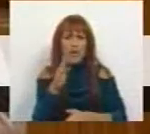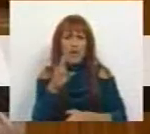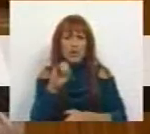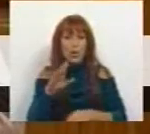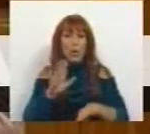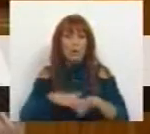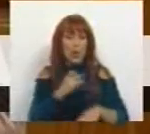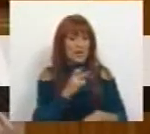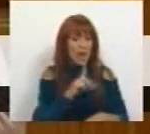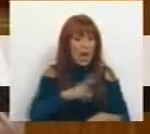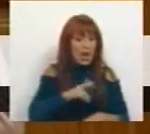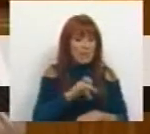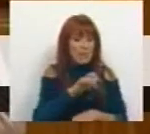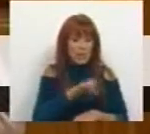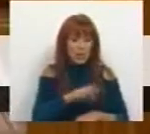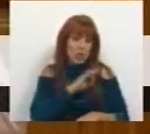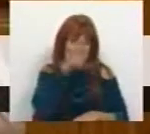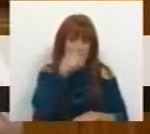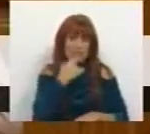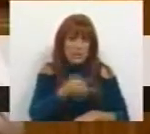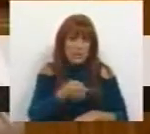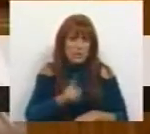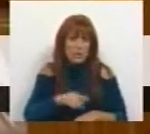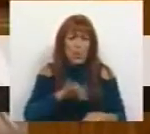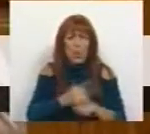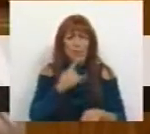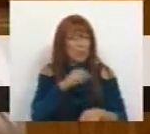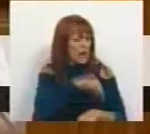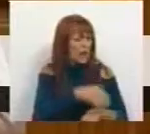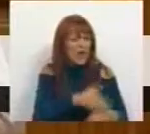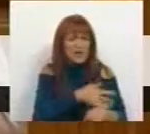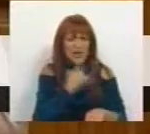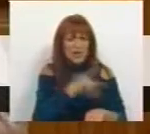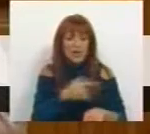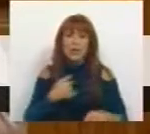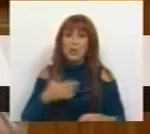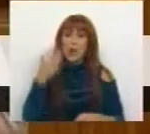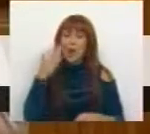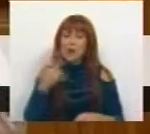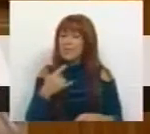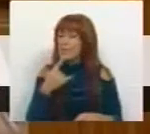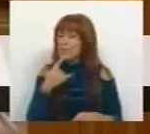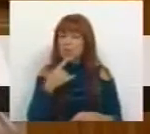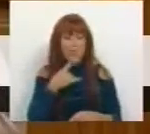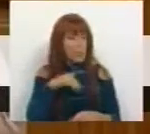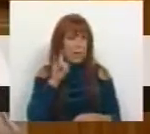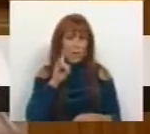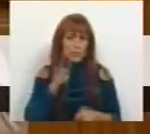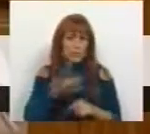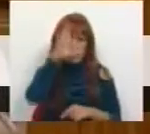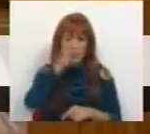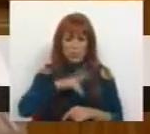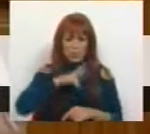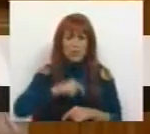Sobre Almaraz, e só porque o Sr. Ministro já o referiu decorrente de outra pergunta que aqui foi feita, eu considero muito importante que o